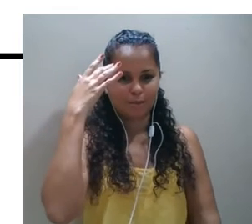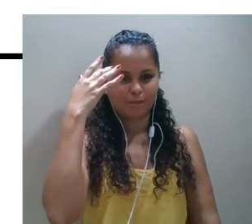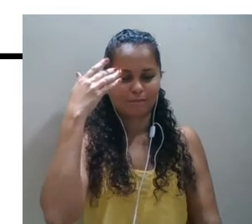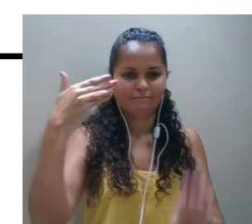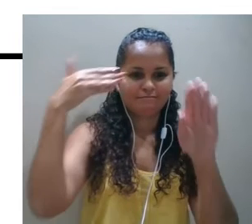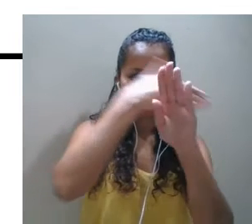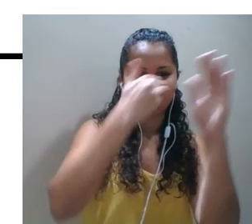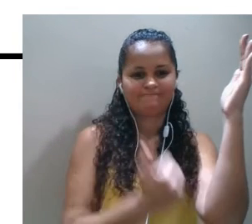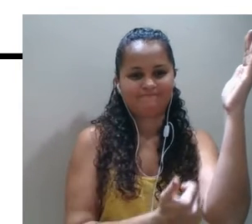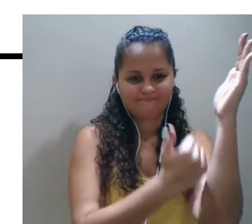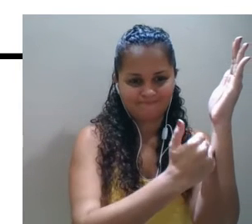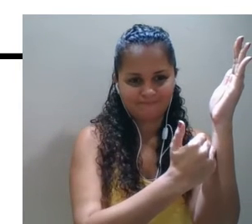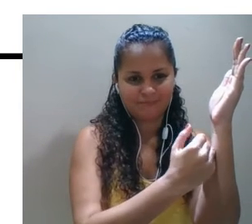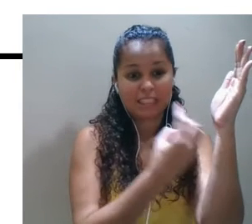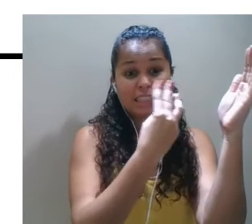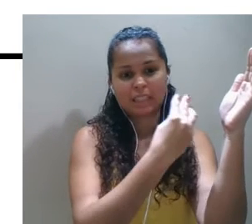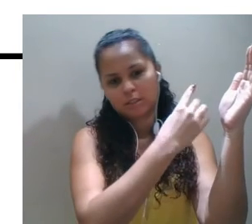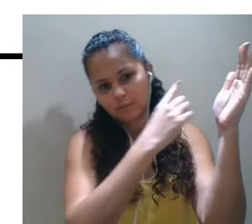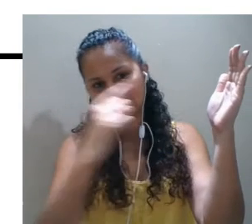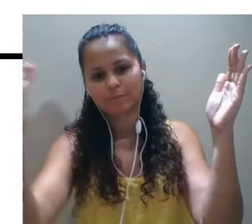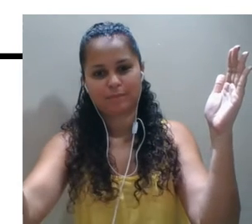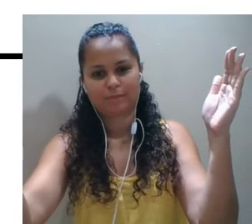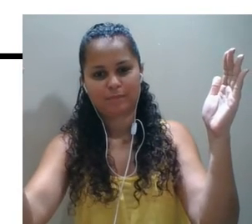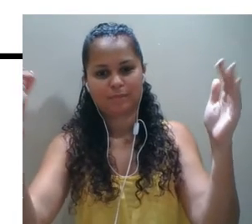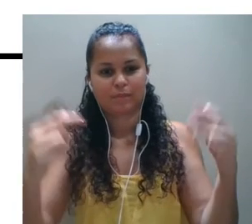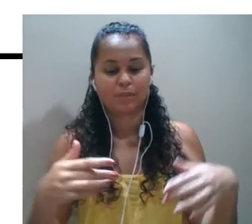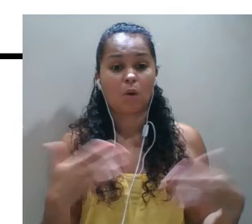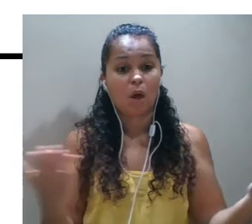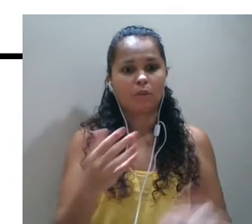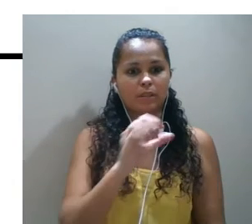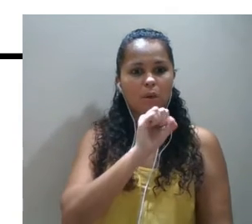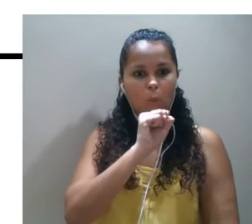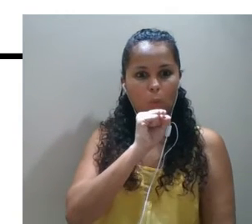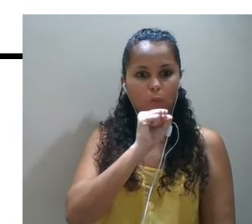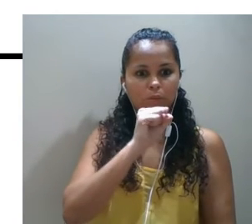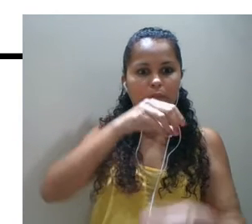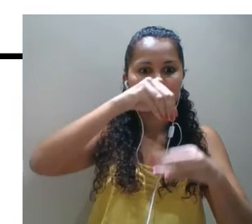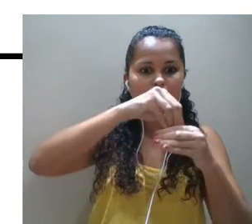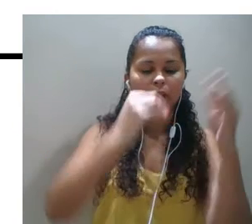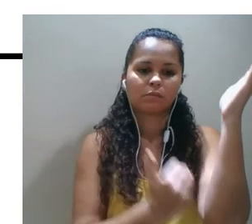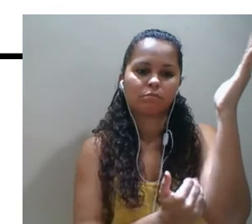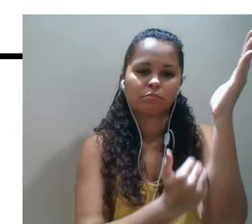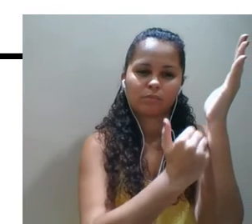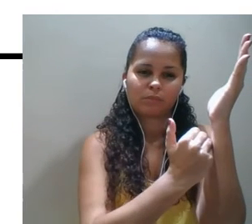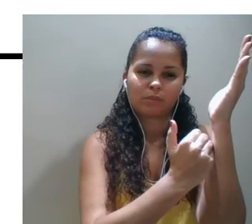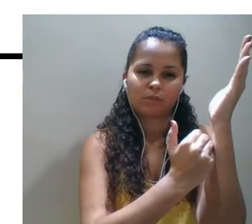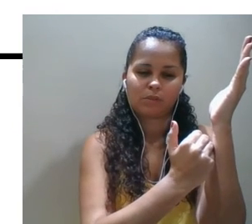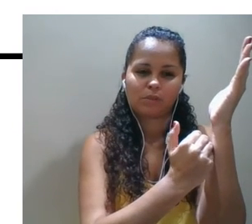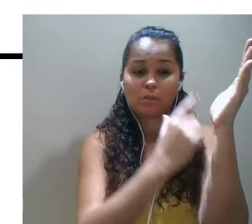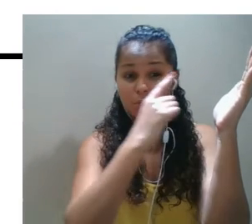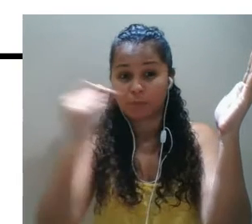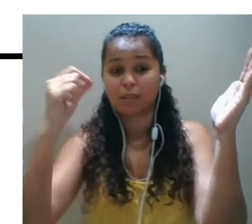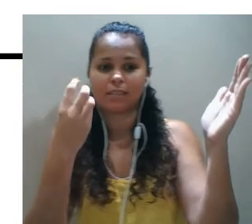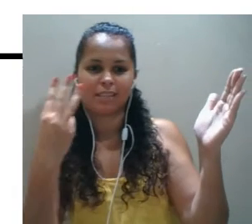reparem, vão entrar mais 4, digamos que vai ficar com 8, e vão sair 3. Então, ele